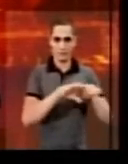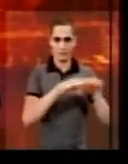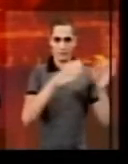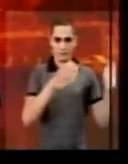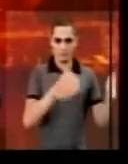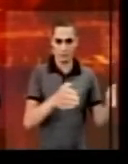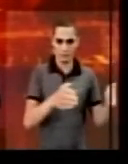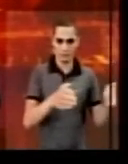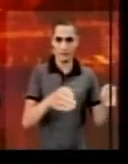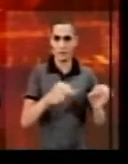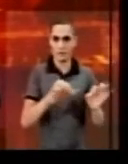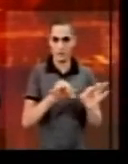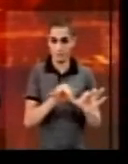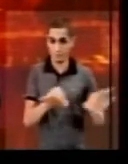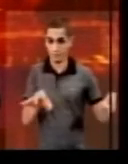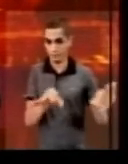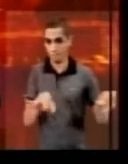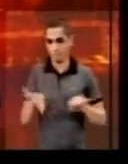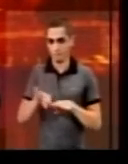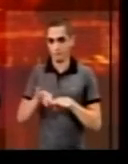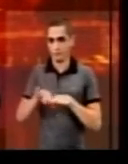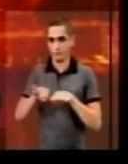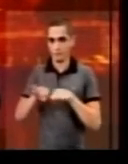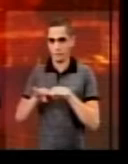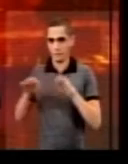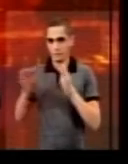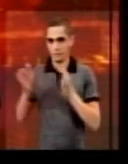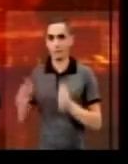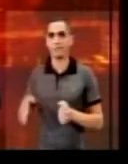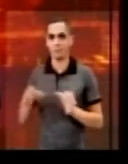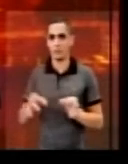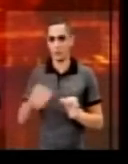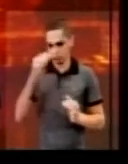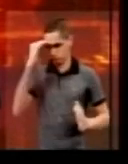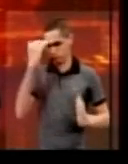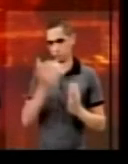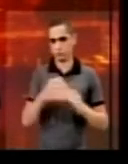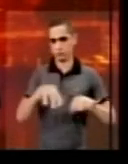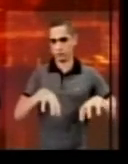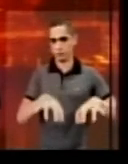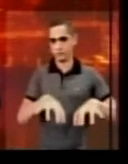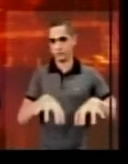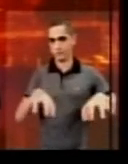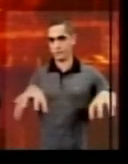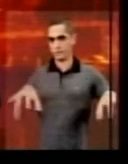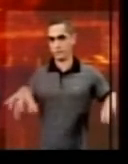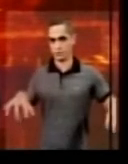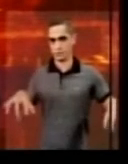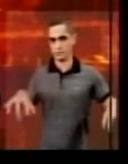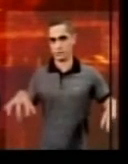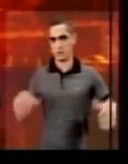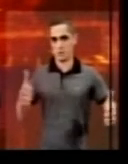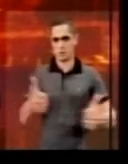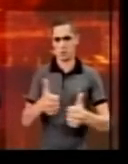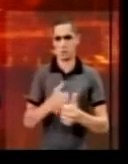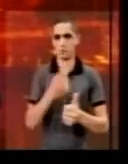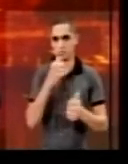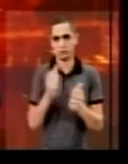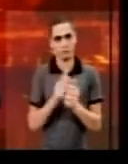que siga corretamente as normas, ele é um local bastante seguro para